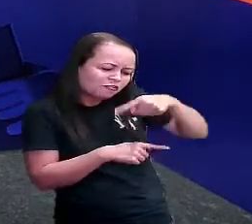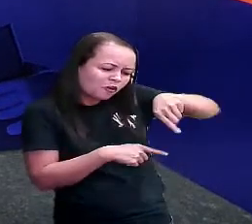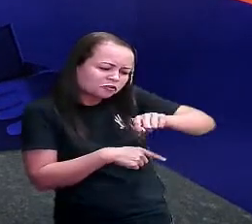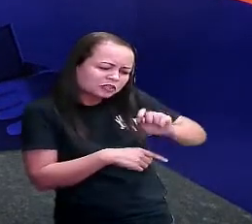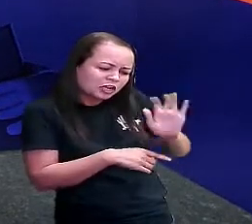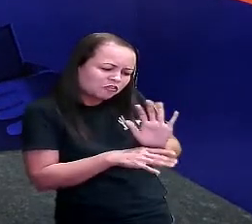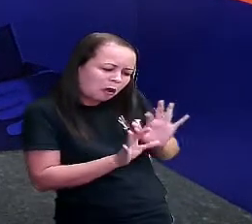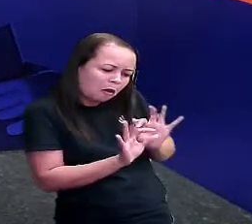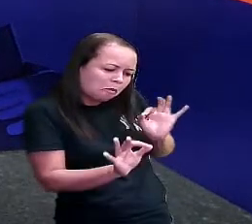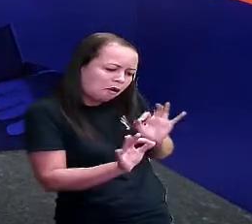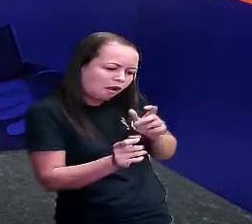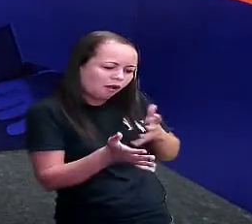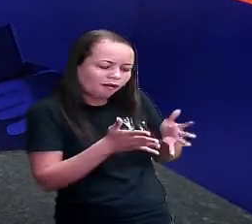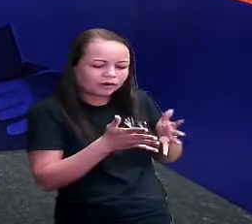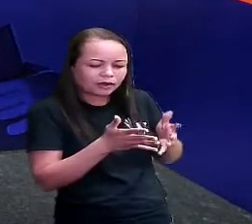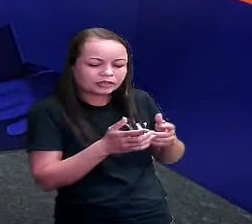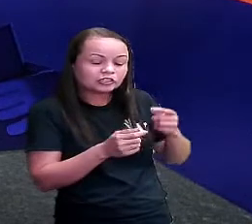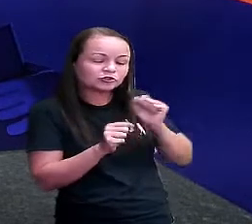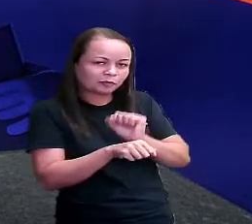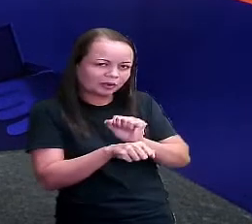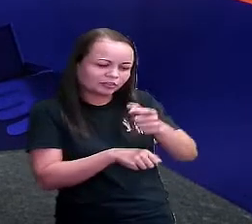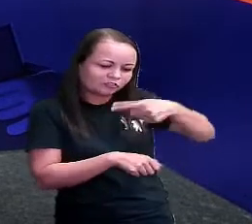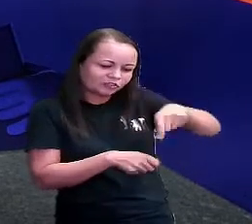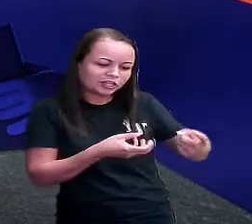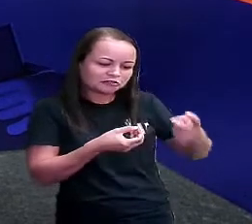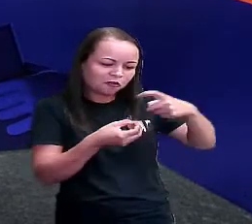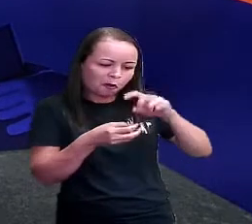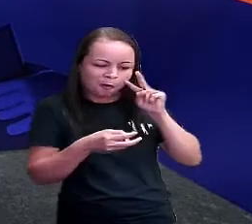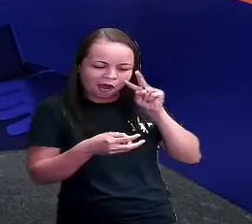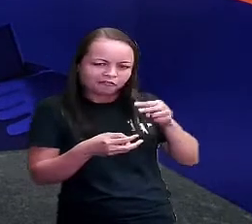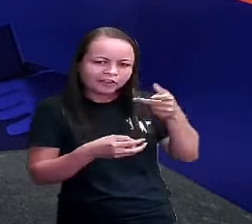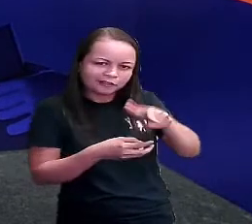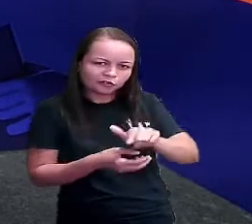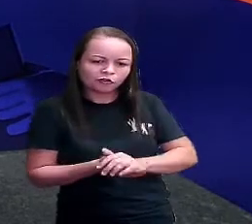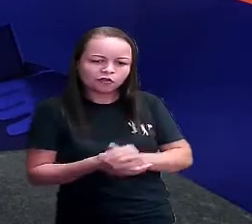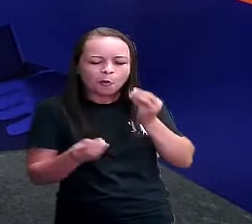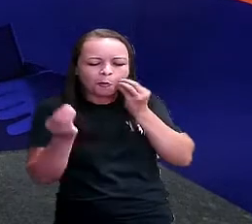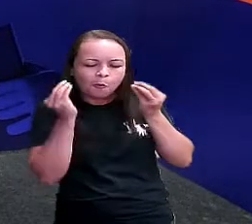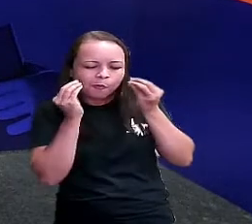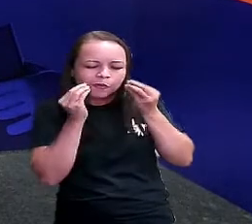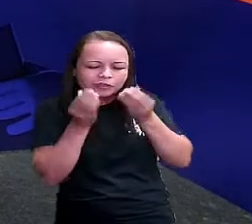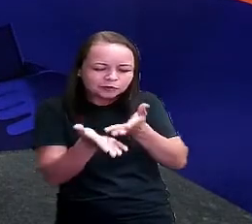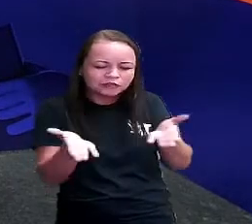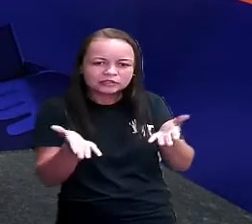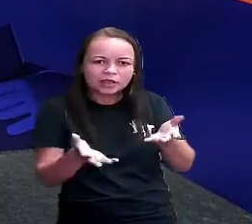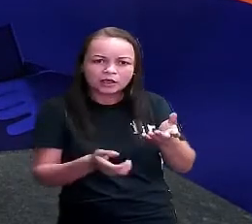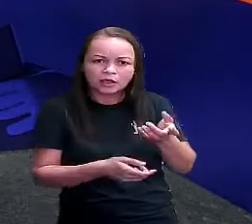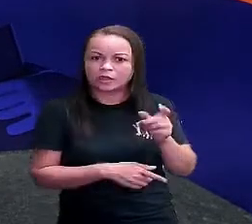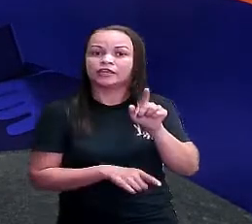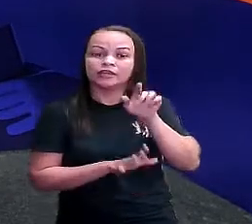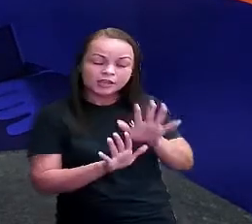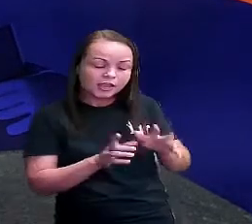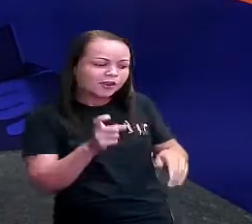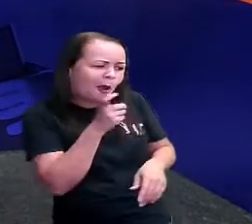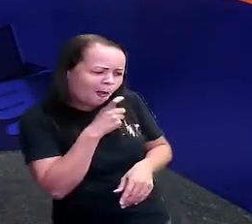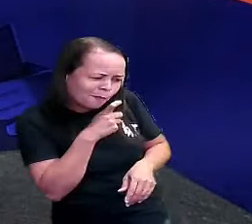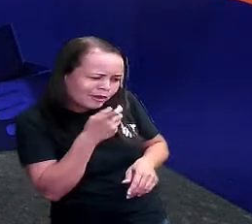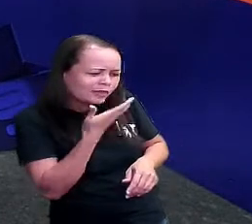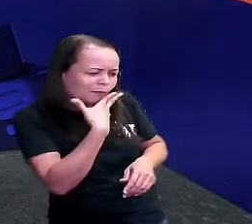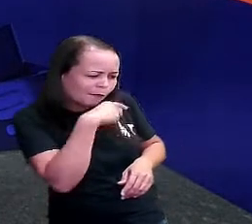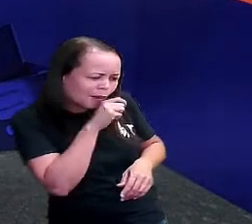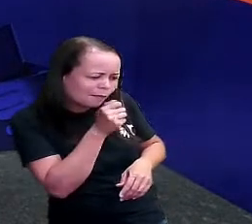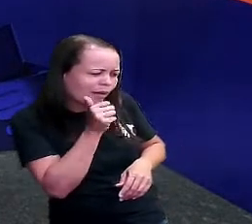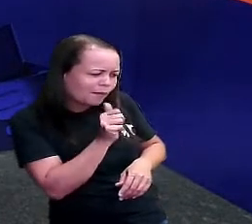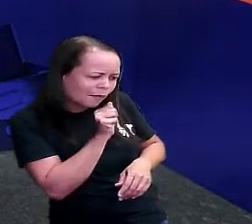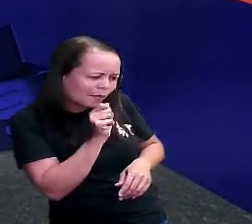Mas espero que vocês venham me ver outras vezes. Um beijo pra vocês. E não mintam para os seus pais, tá? Nem para ninguém. É